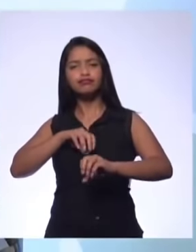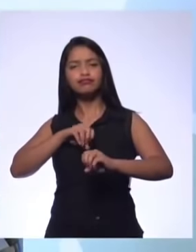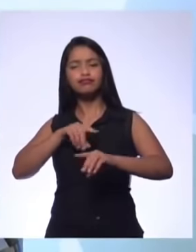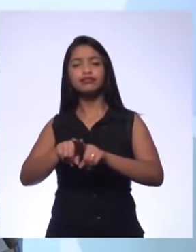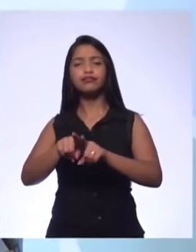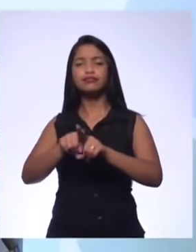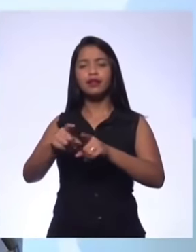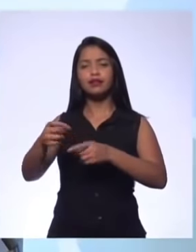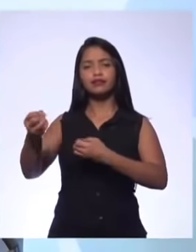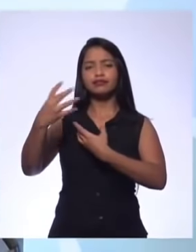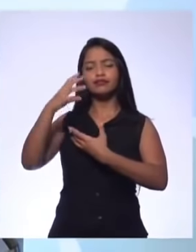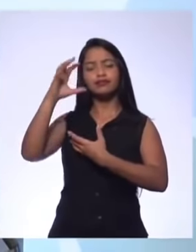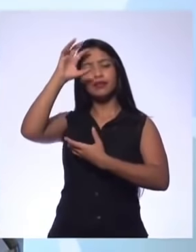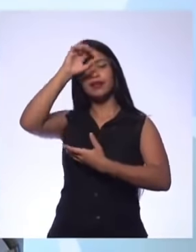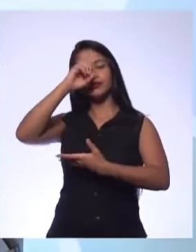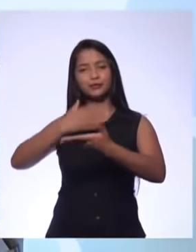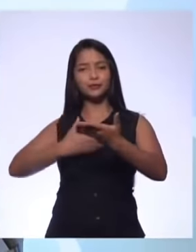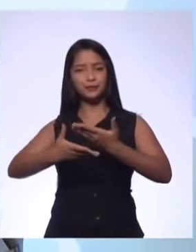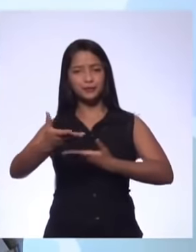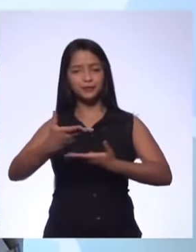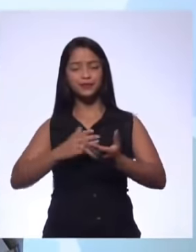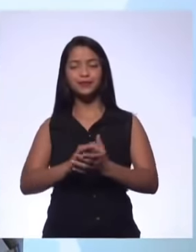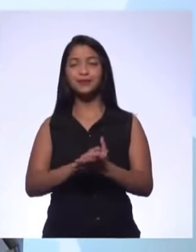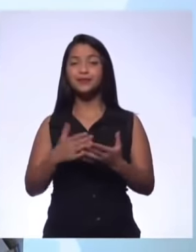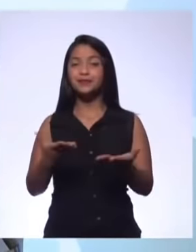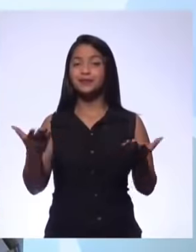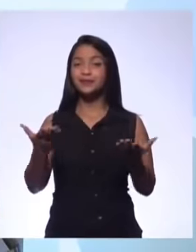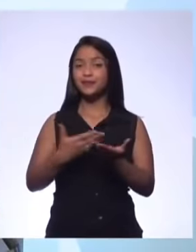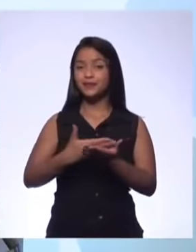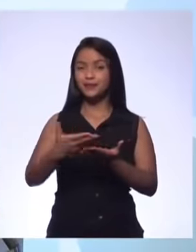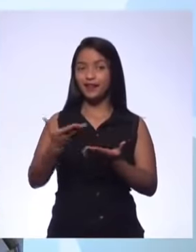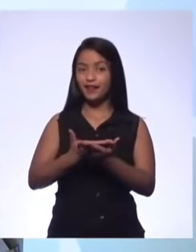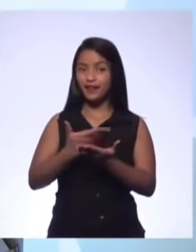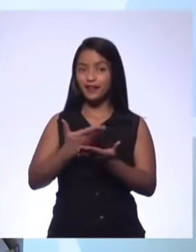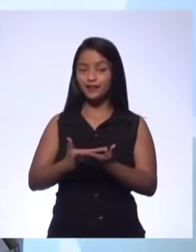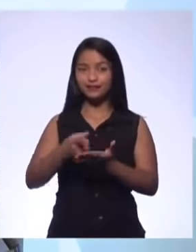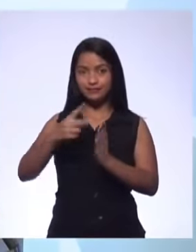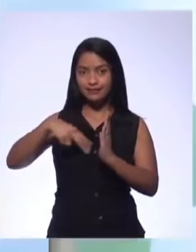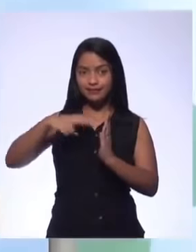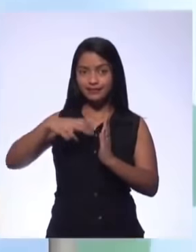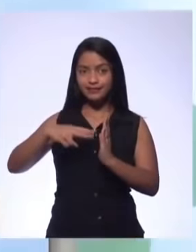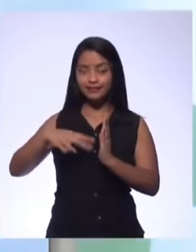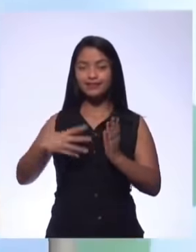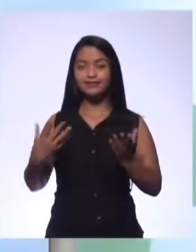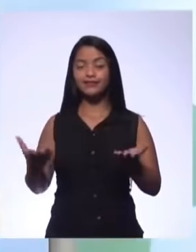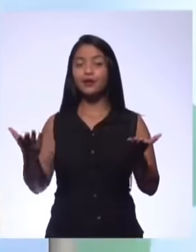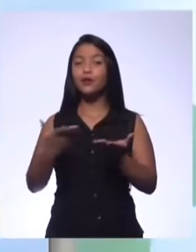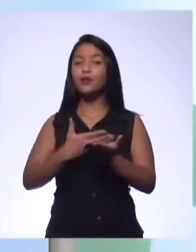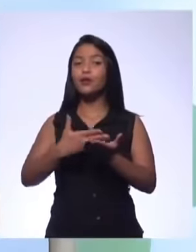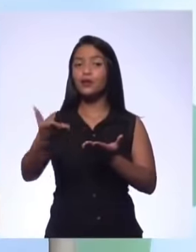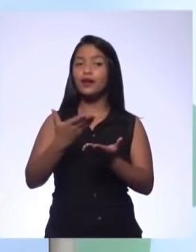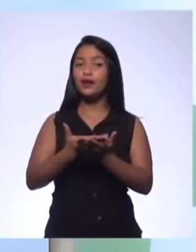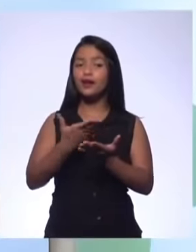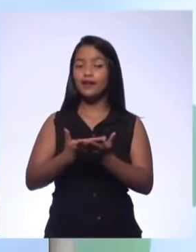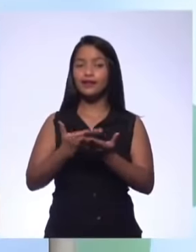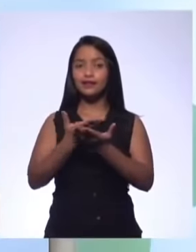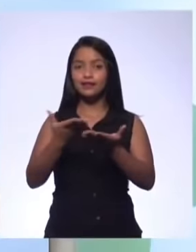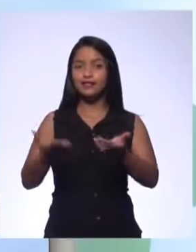aprende, quem Isso aprende aí. ensina. Então, bora lá para nossa aula de hoje. Moça, você lê a nossa aula de hoje? Bora apresentar a aula de hoje, aluno do